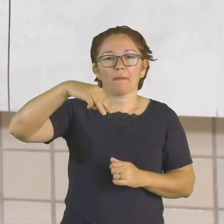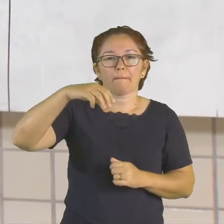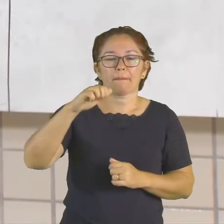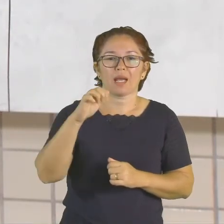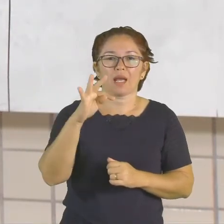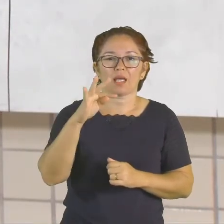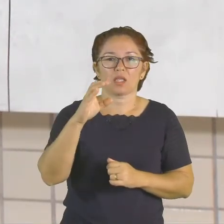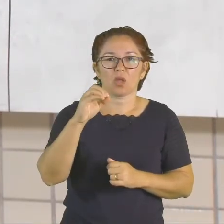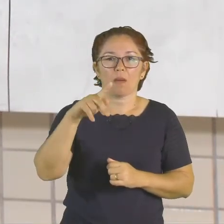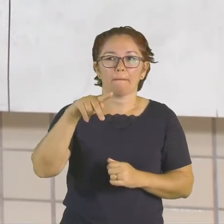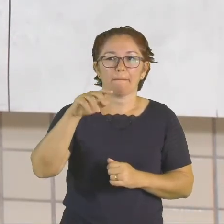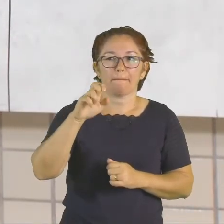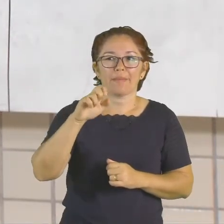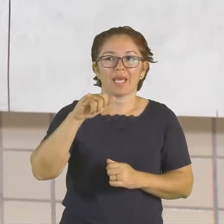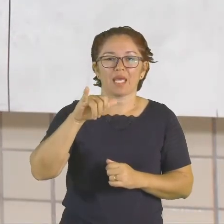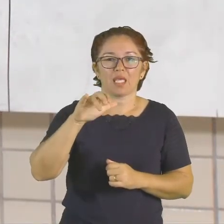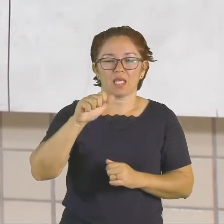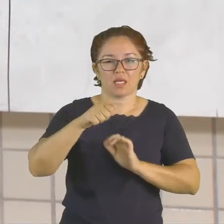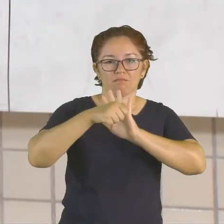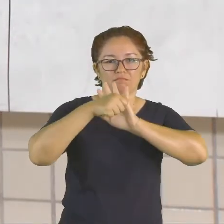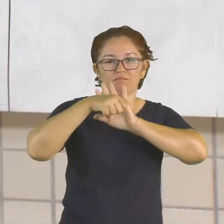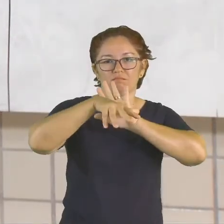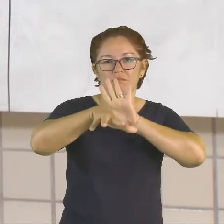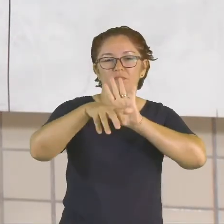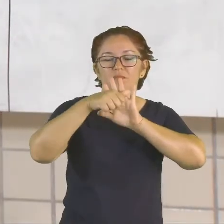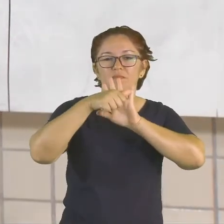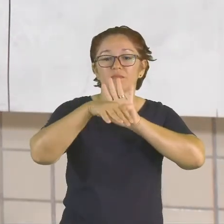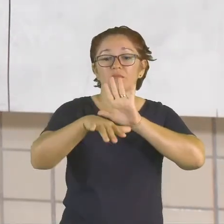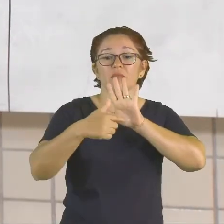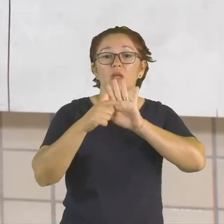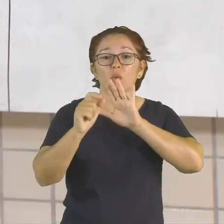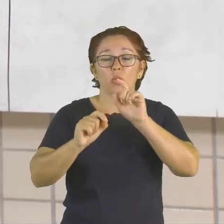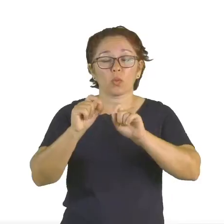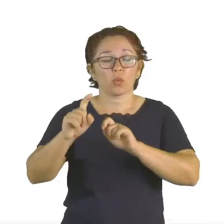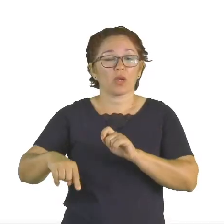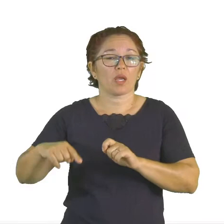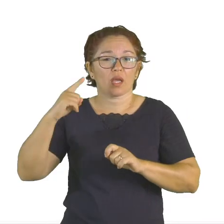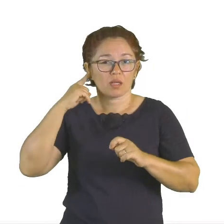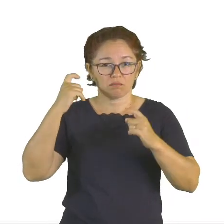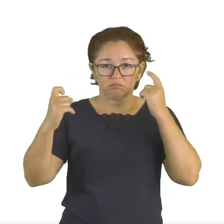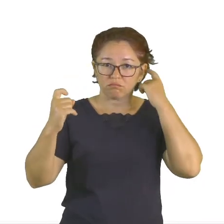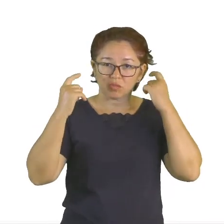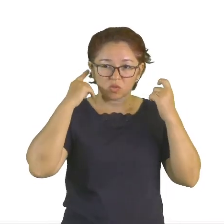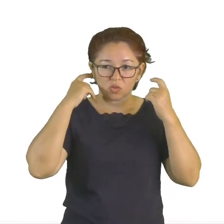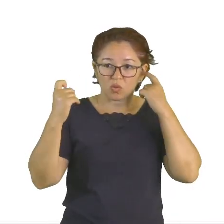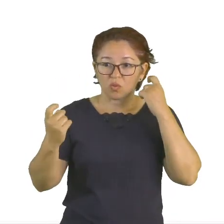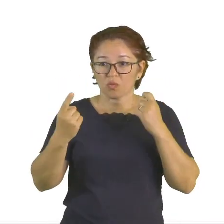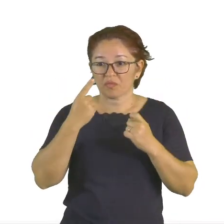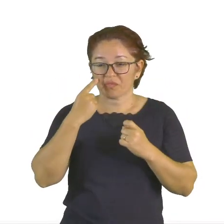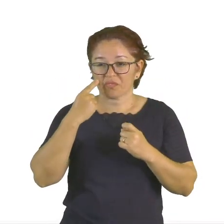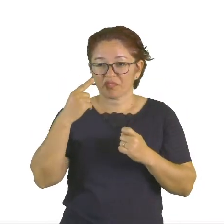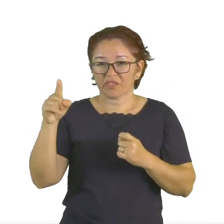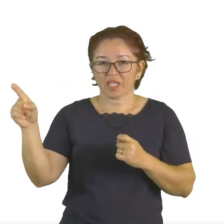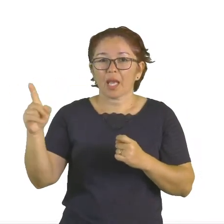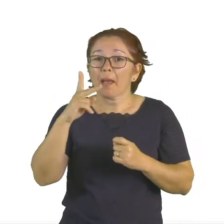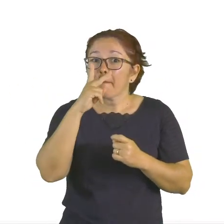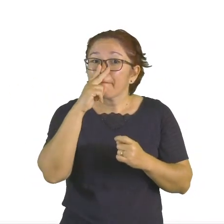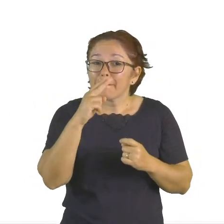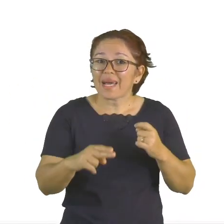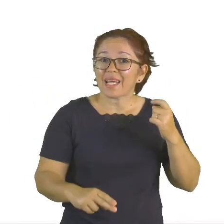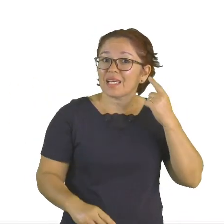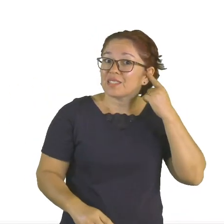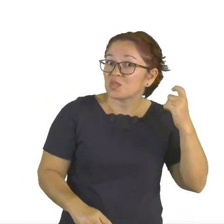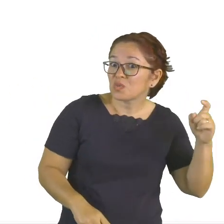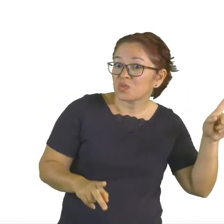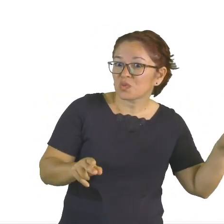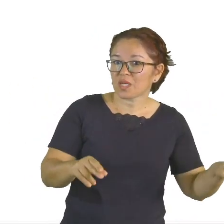que a onomatopeia, ela reproduz sons, né? Inserção de sons reais. Por